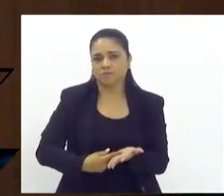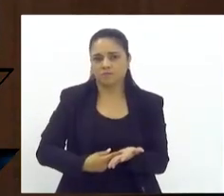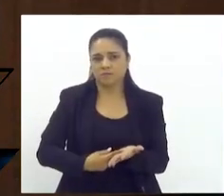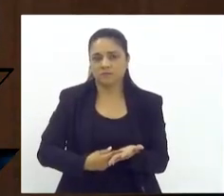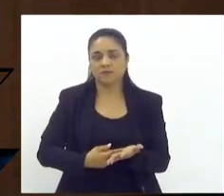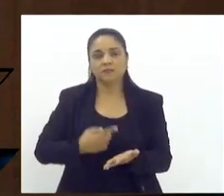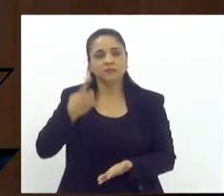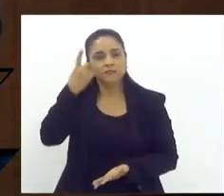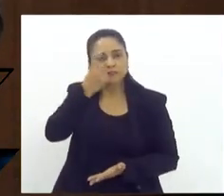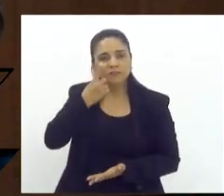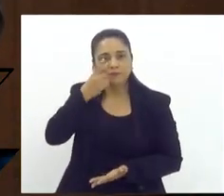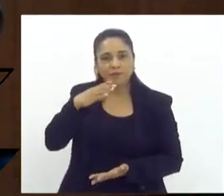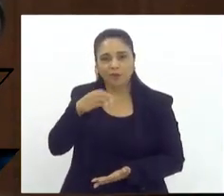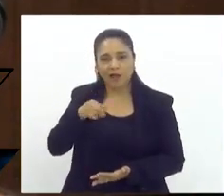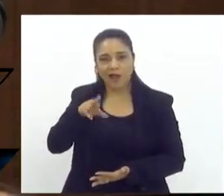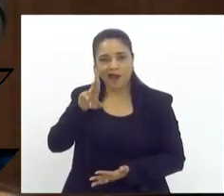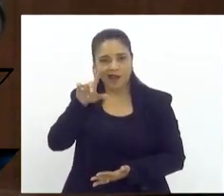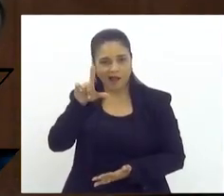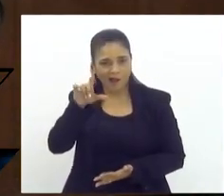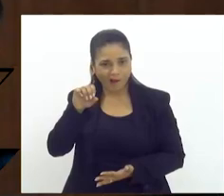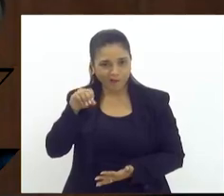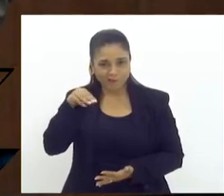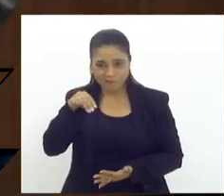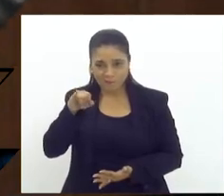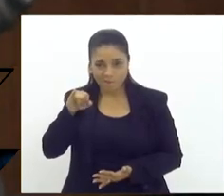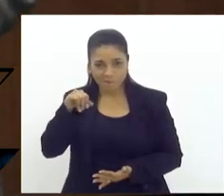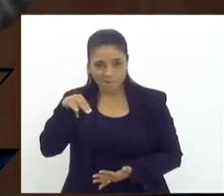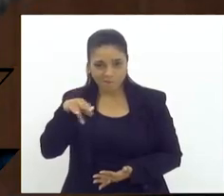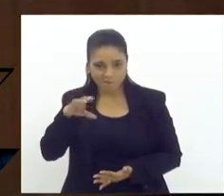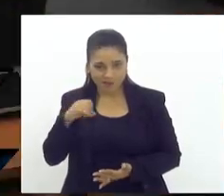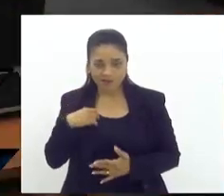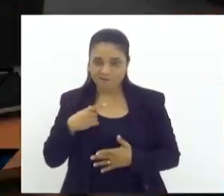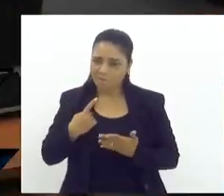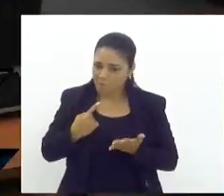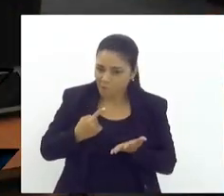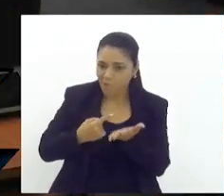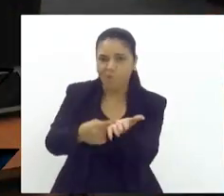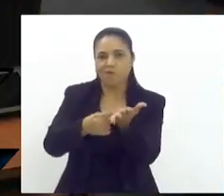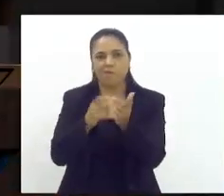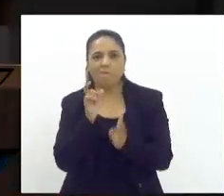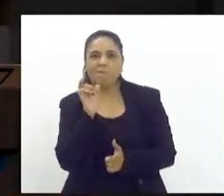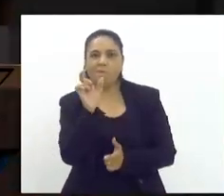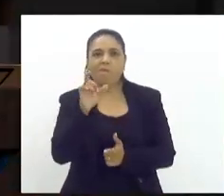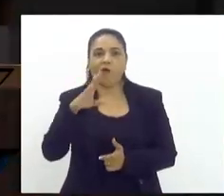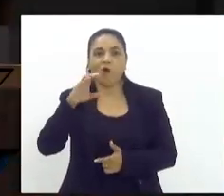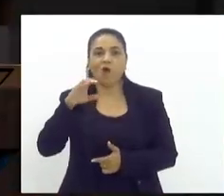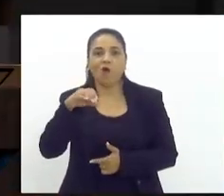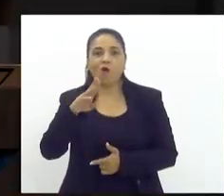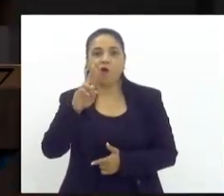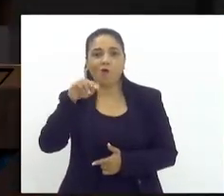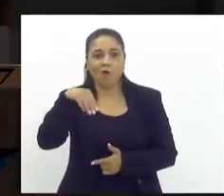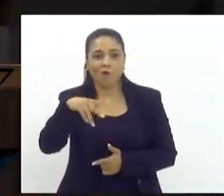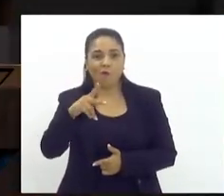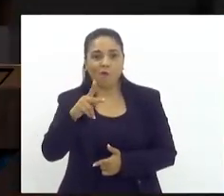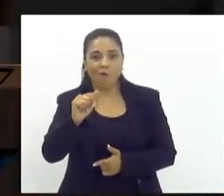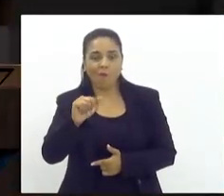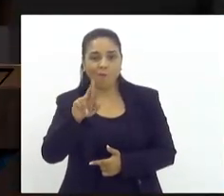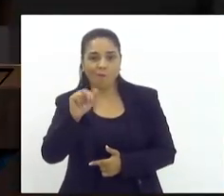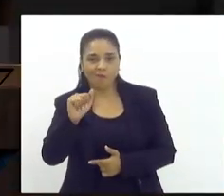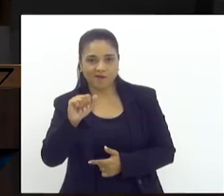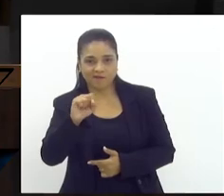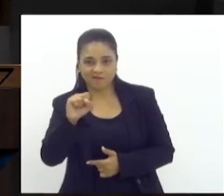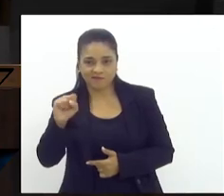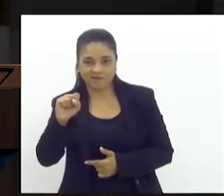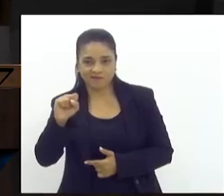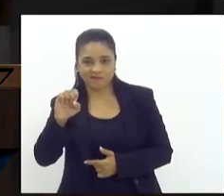deputado Carlos MM que tanto fala obrigado presidente Obrigado deputado não